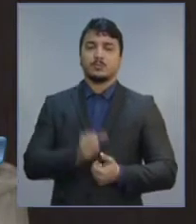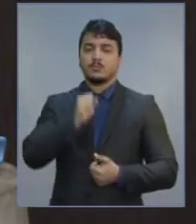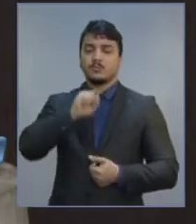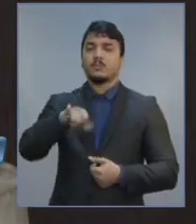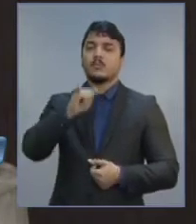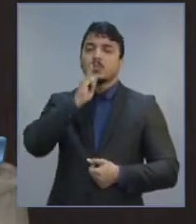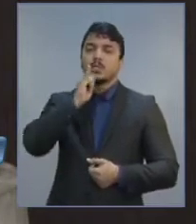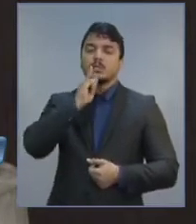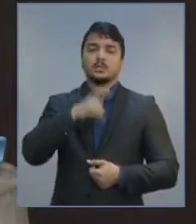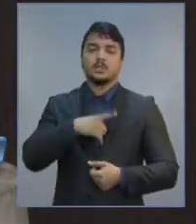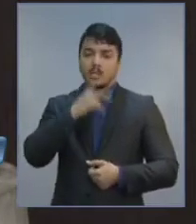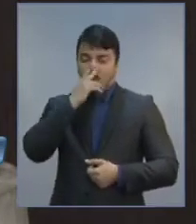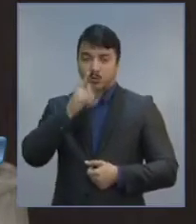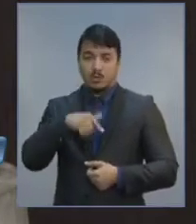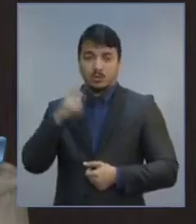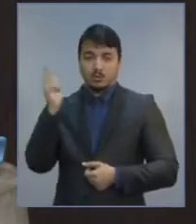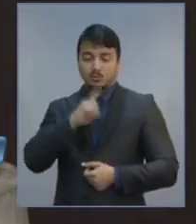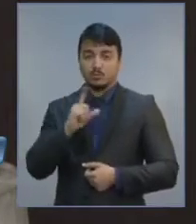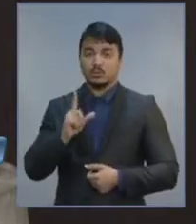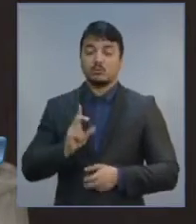houve um avanço, e houve no mundo,